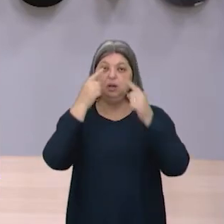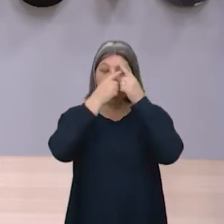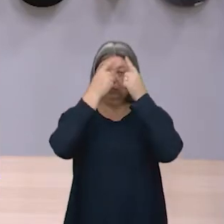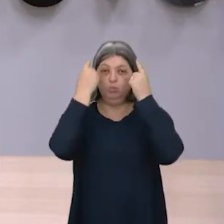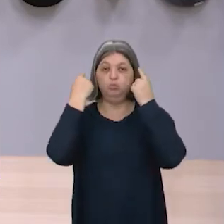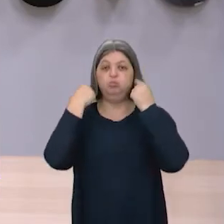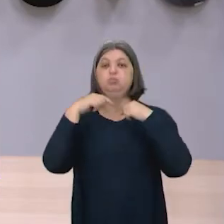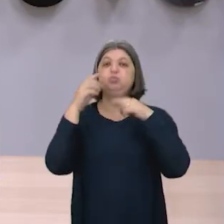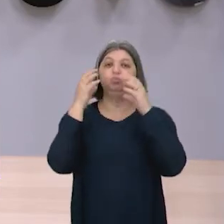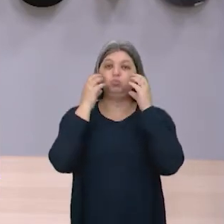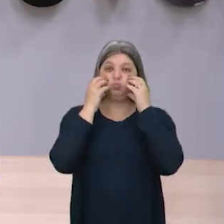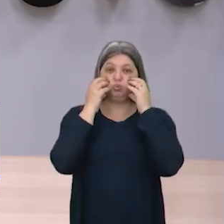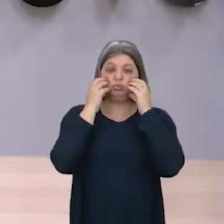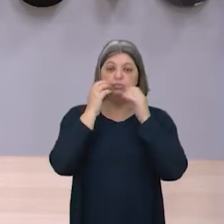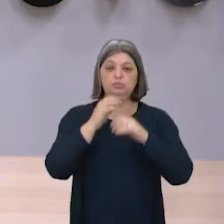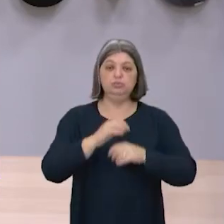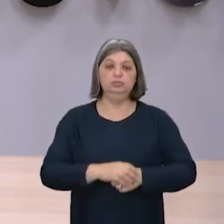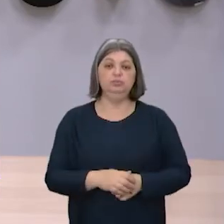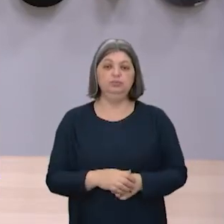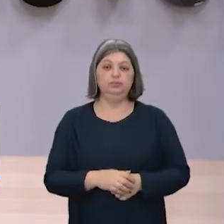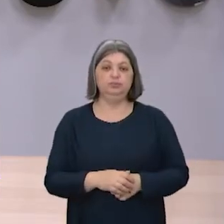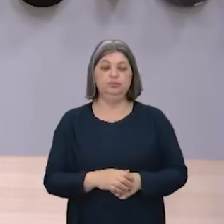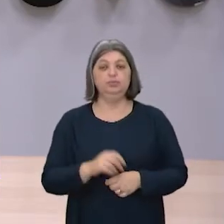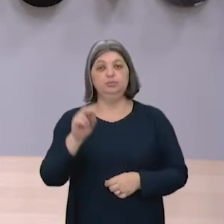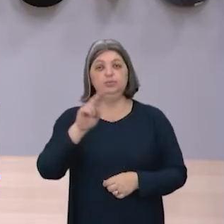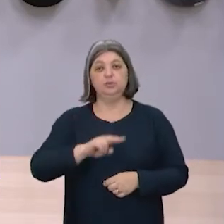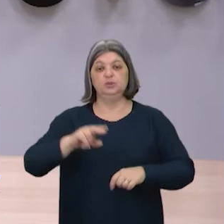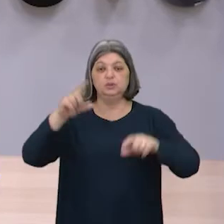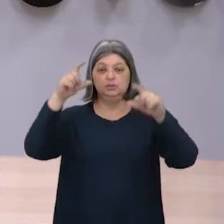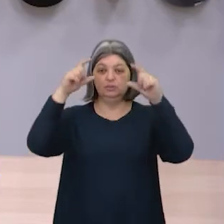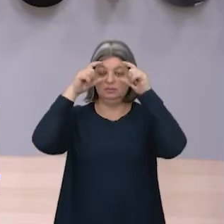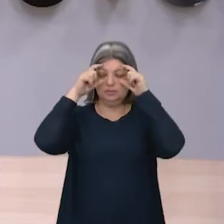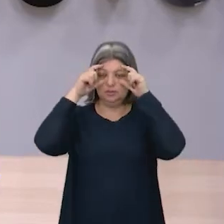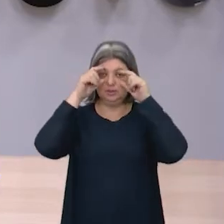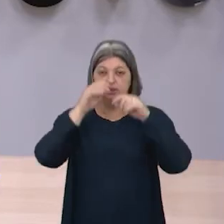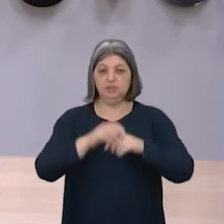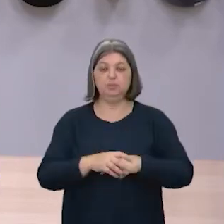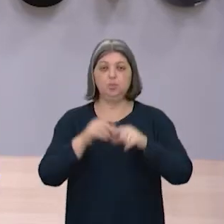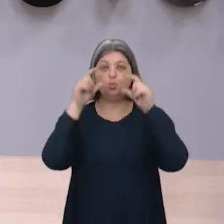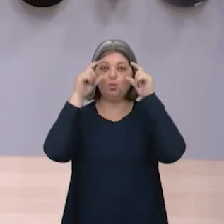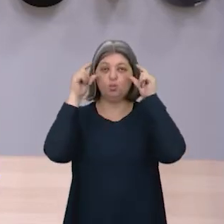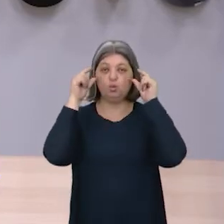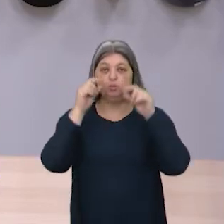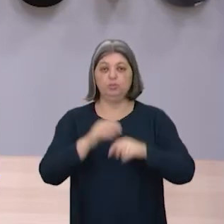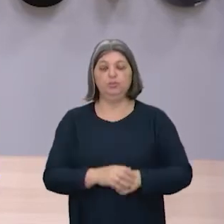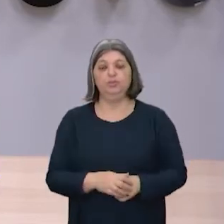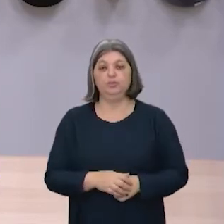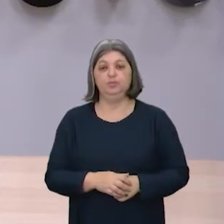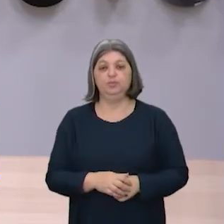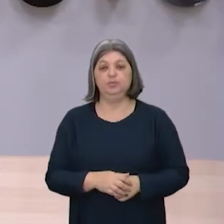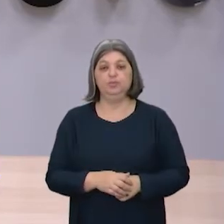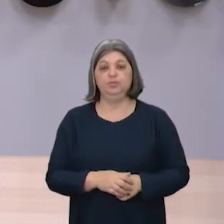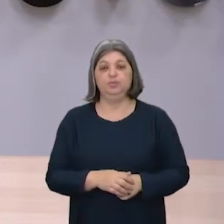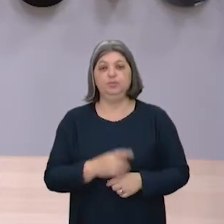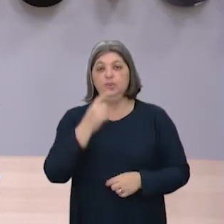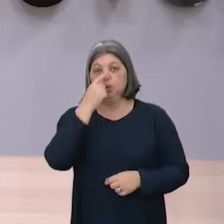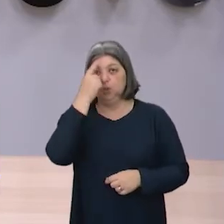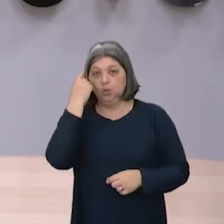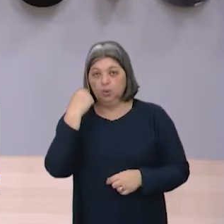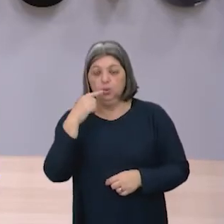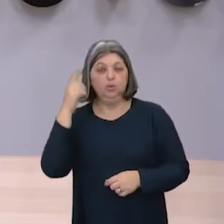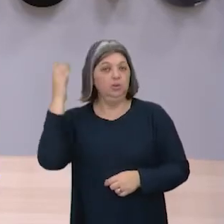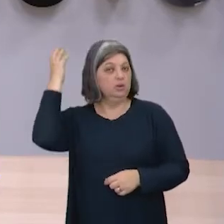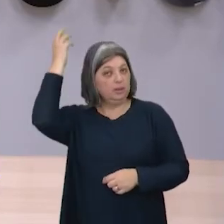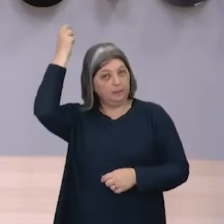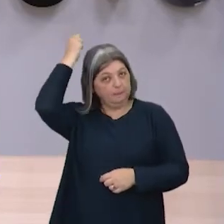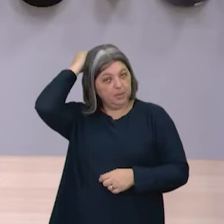bochechas proeminentes, uso óculos de armação fina, tenho olhos e cabelos castanhos, meu